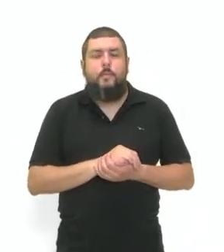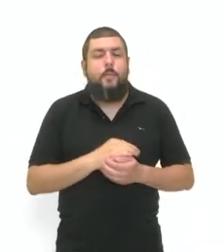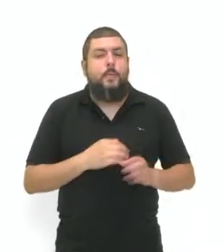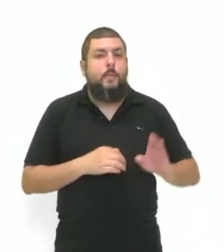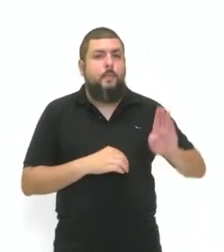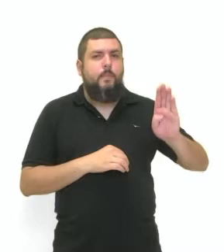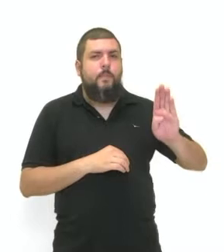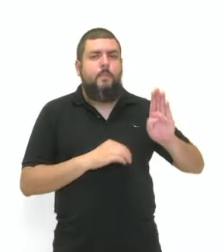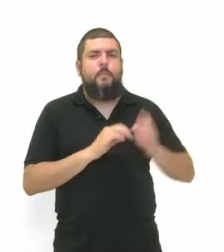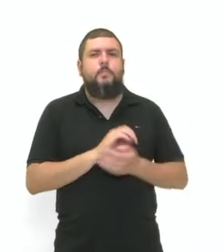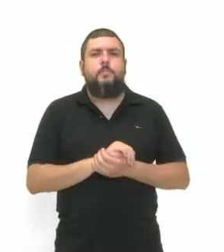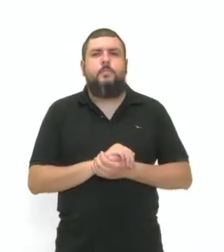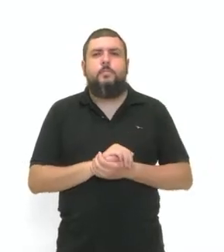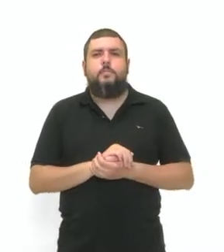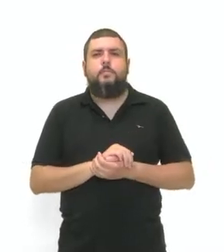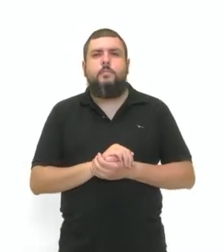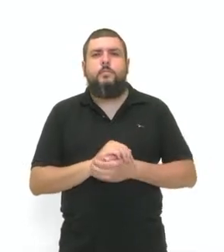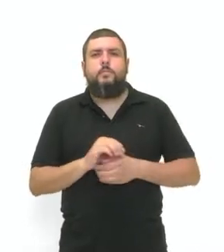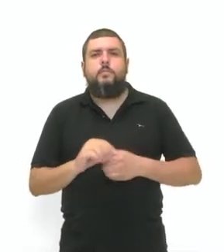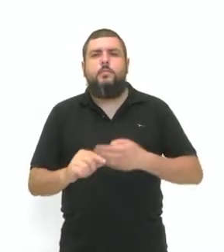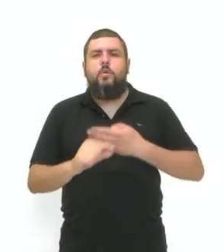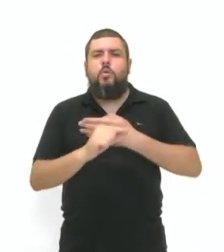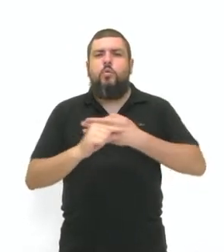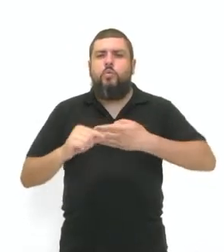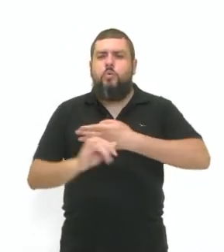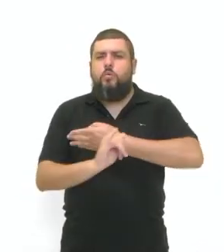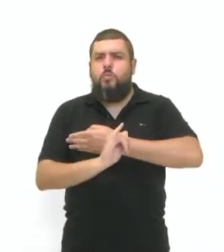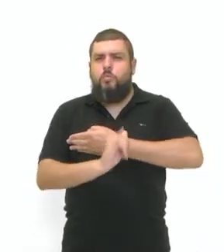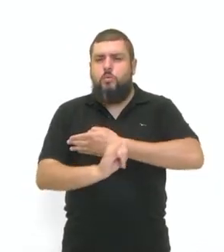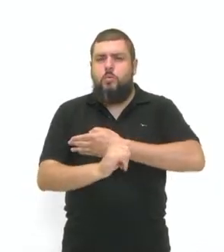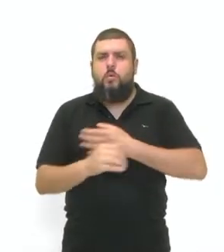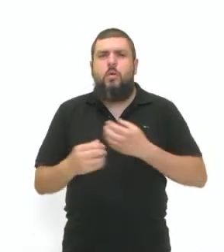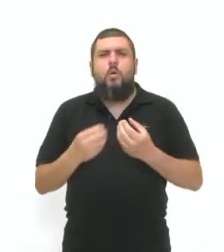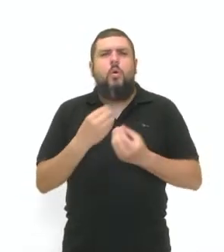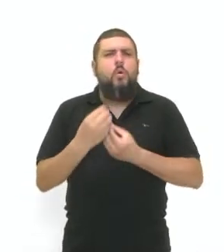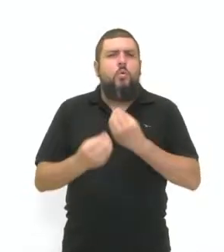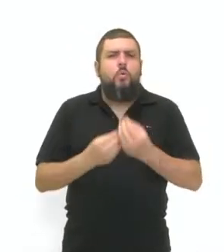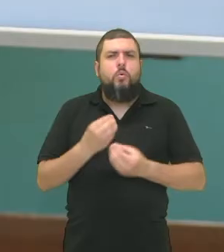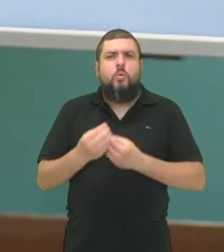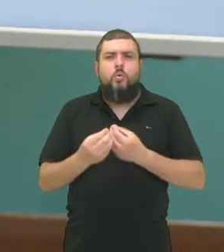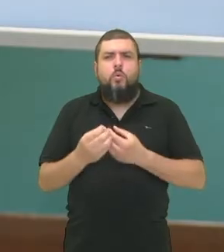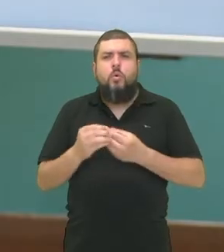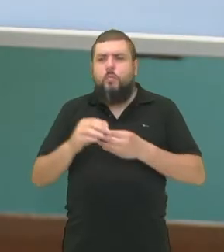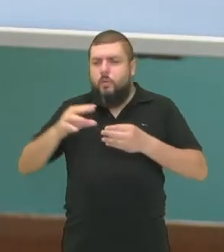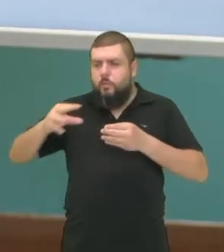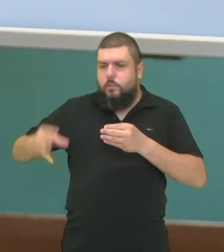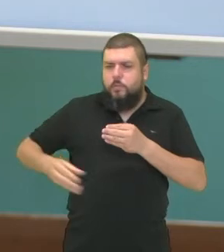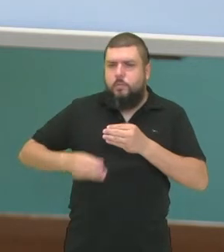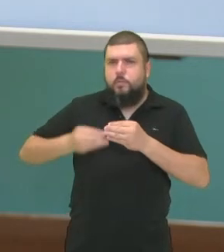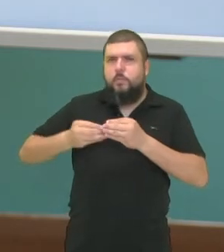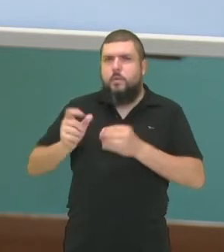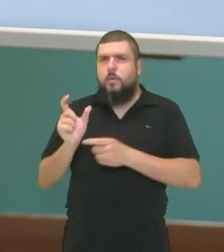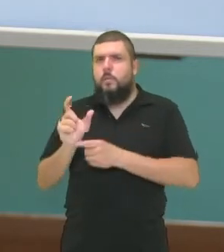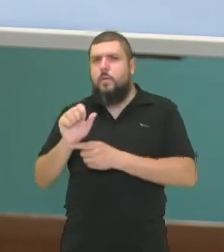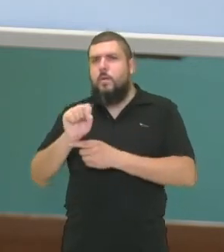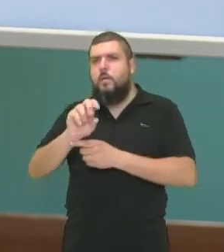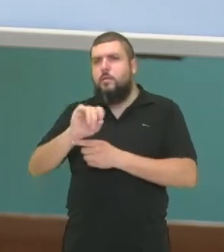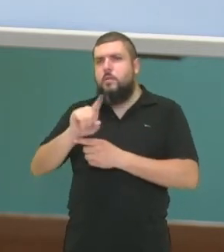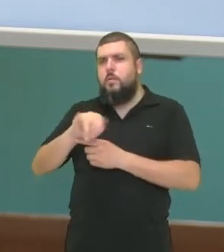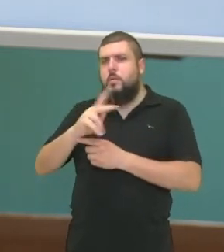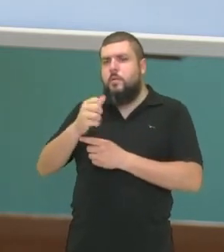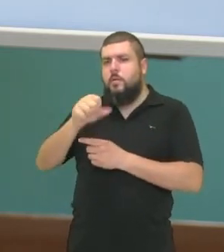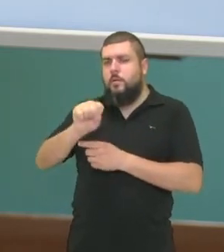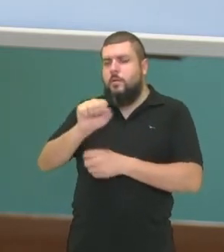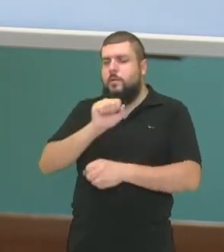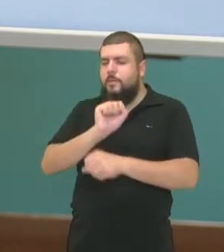como o cronista sugere que incorporemos ao nosso idioma a palavra sozinhez? Faz aí, que eu